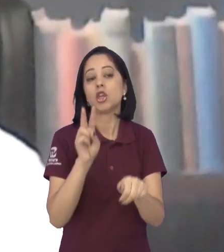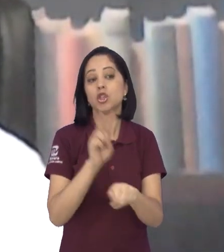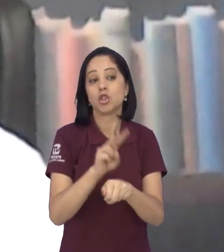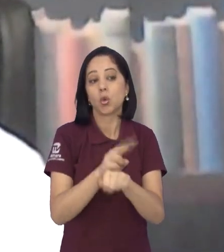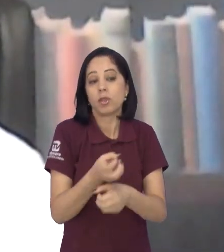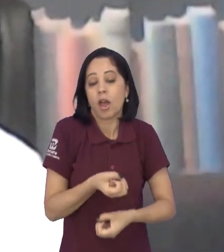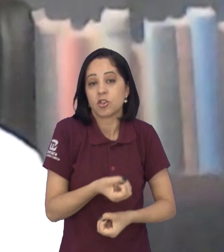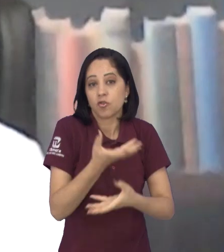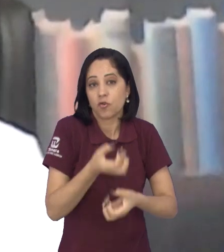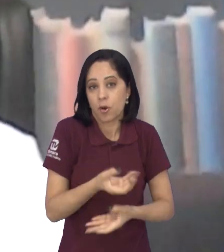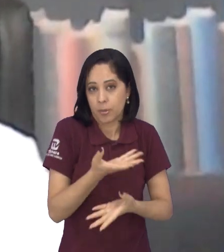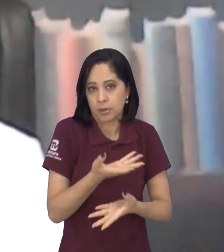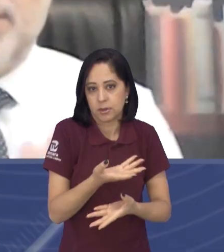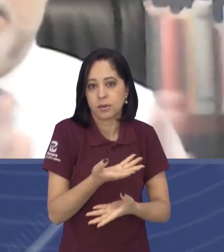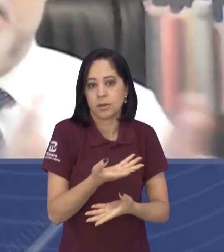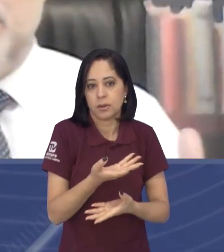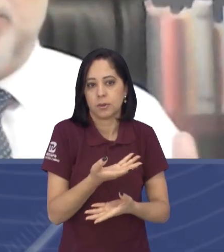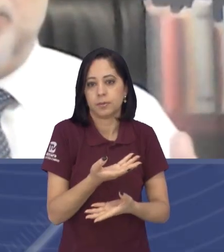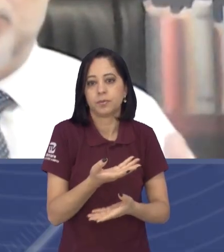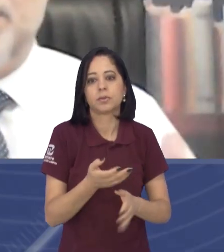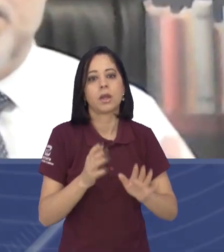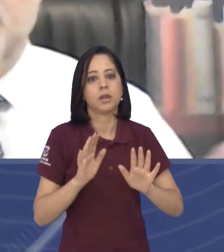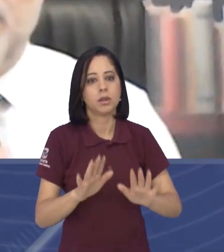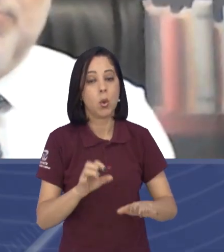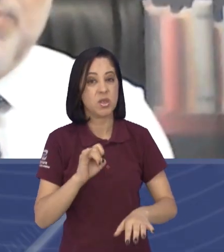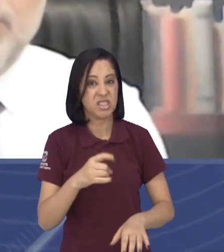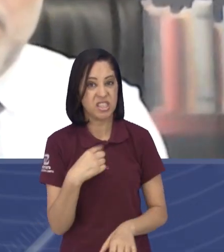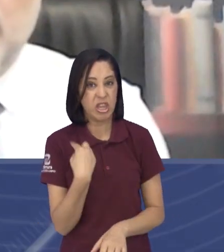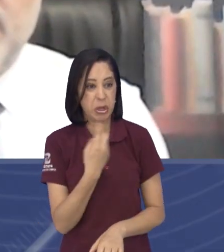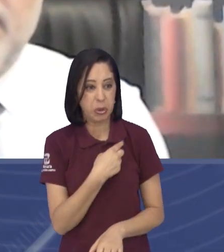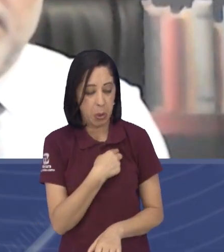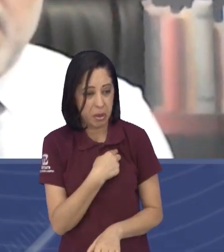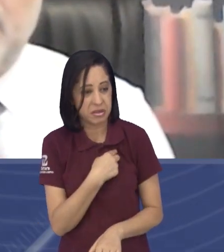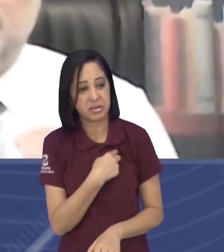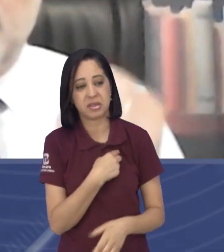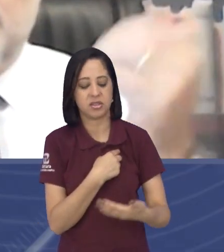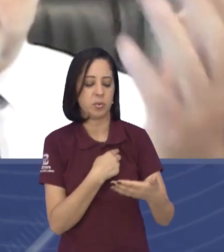é o consentimento. Então, sem o nosso consentimento, fazem